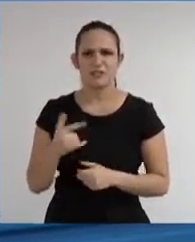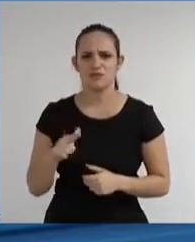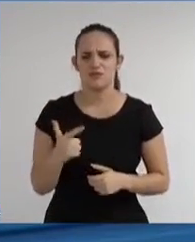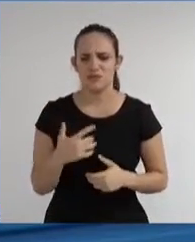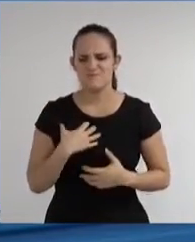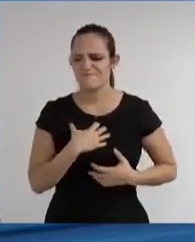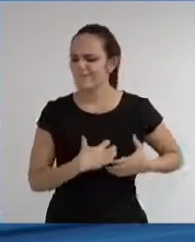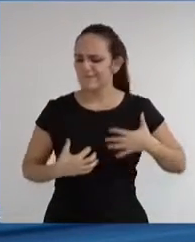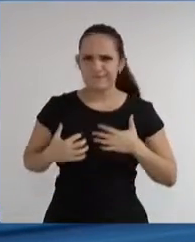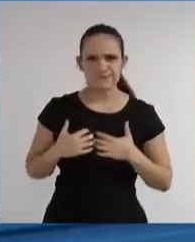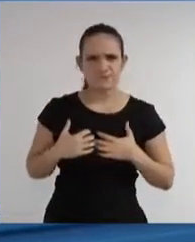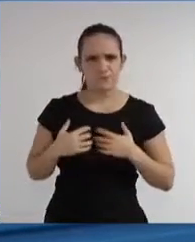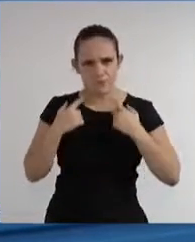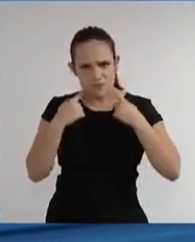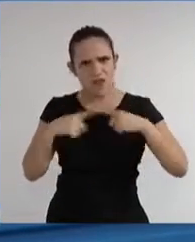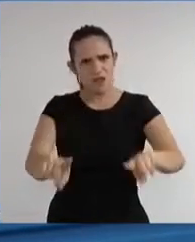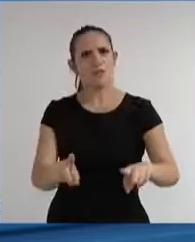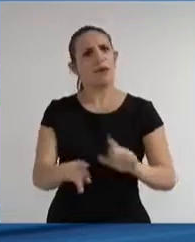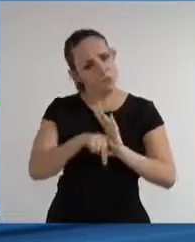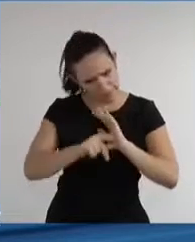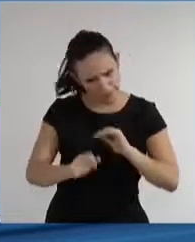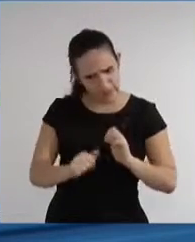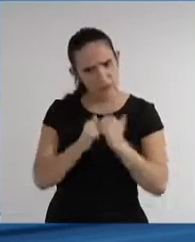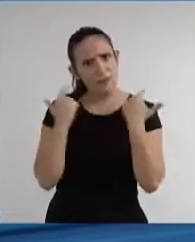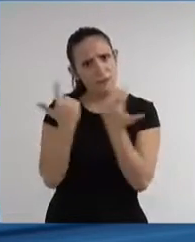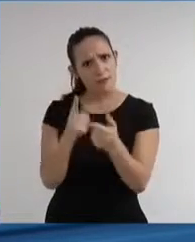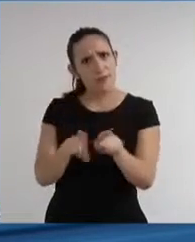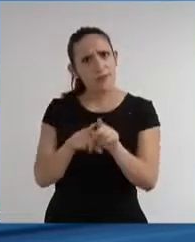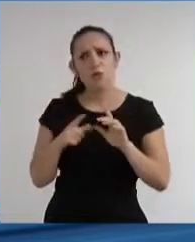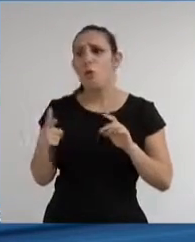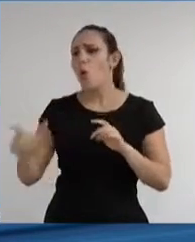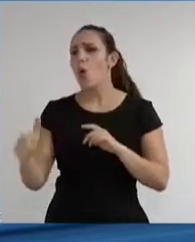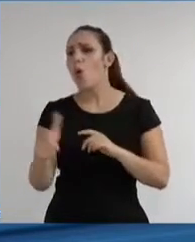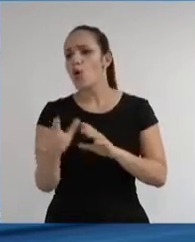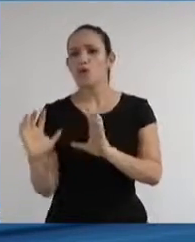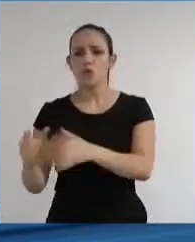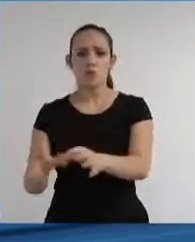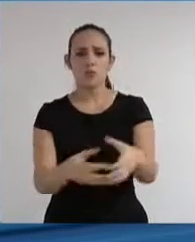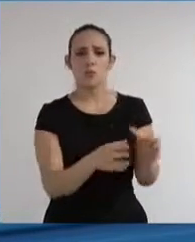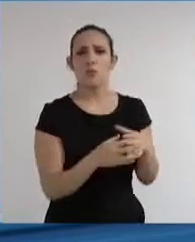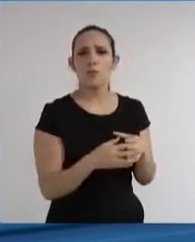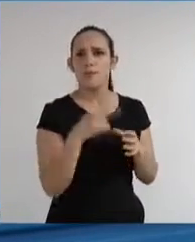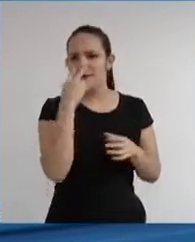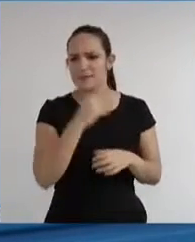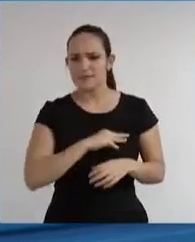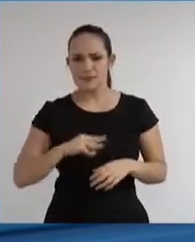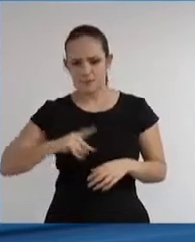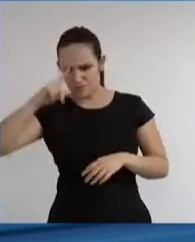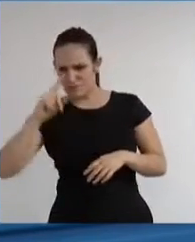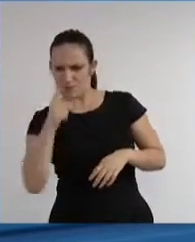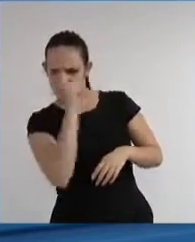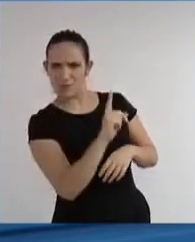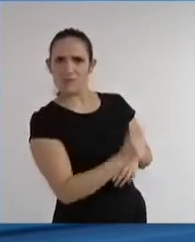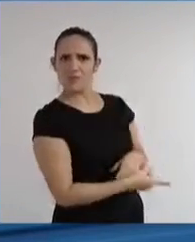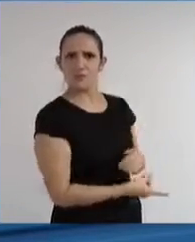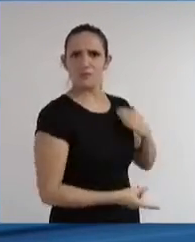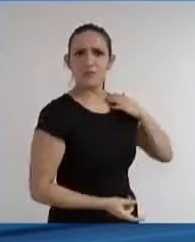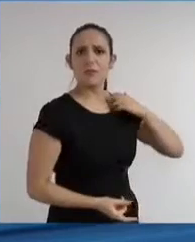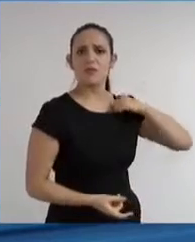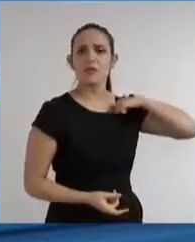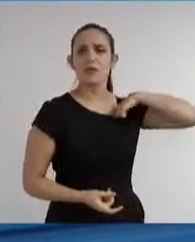indignação e manifestação, inclusive desta casa e de todos os outros setores, que por um determinado momento se acham e se